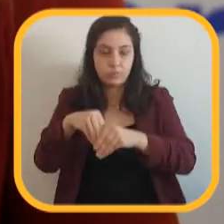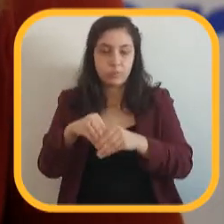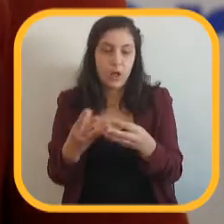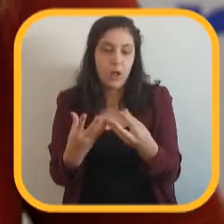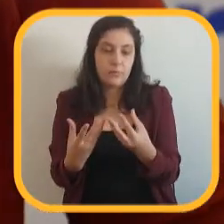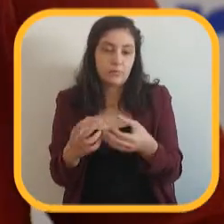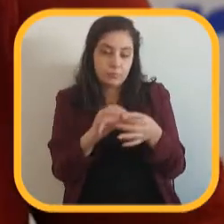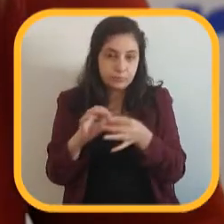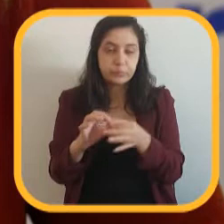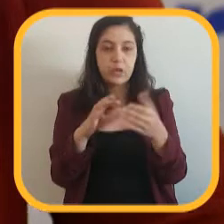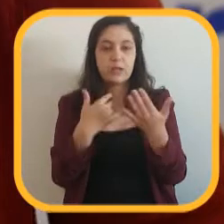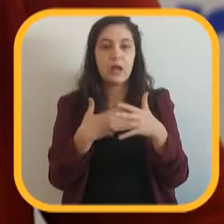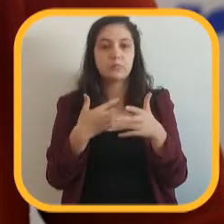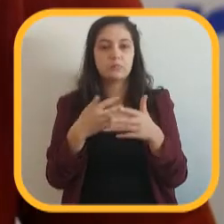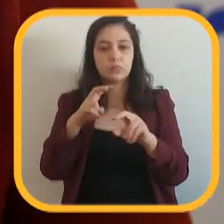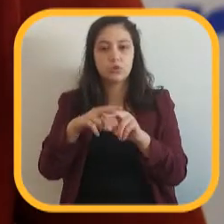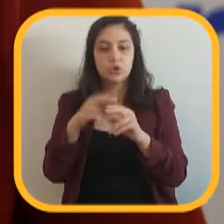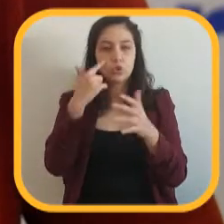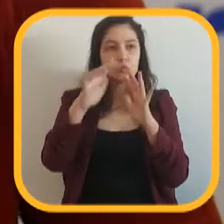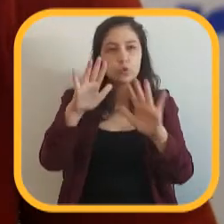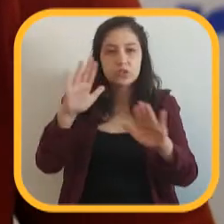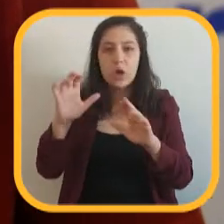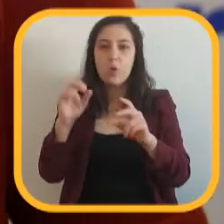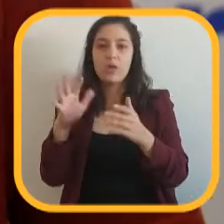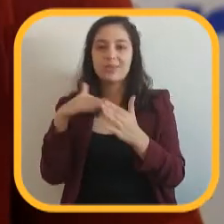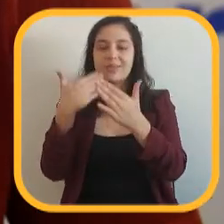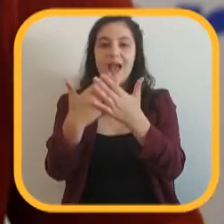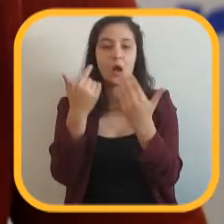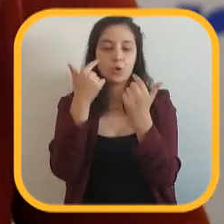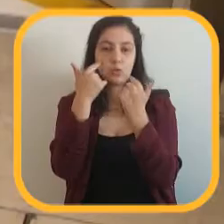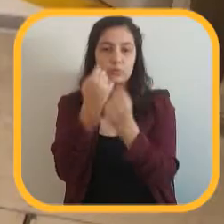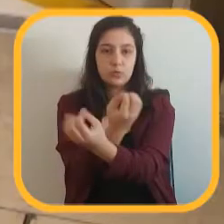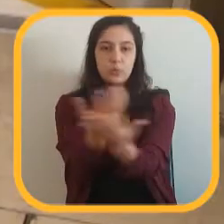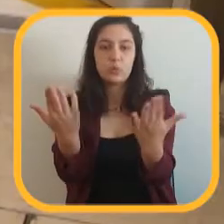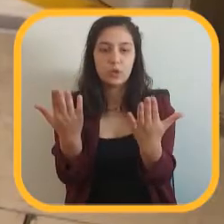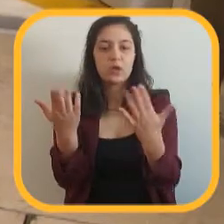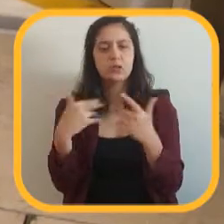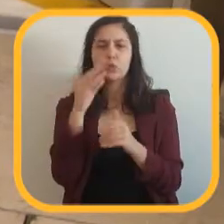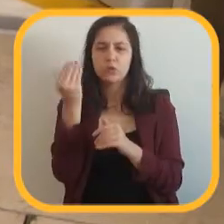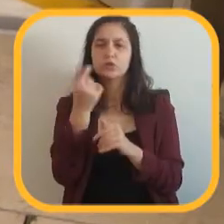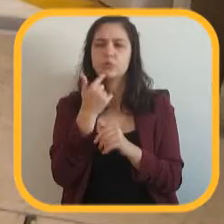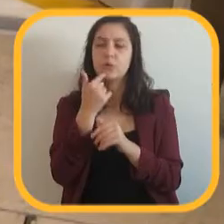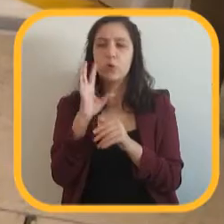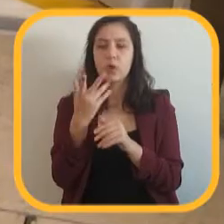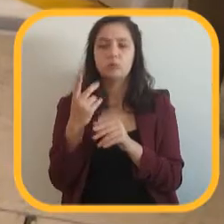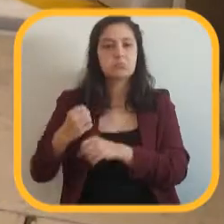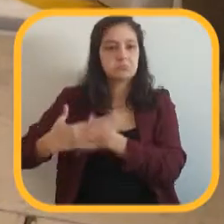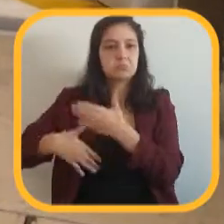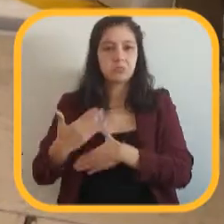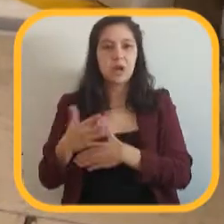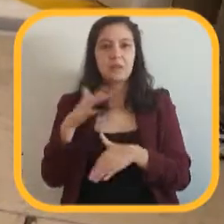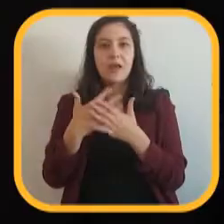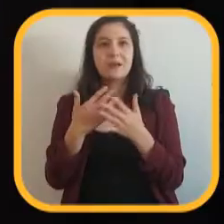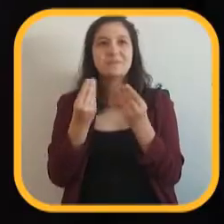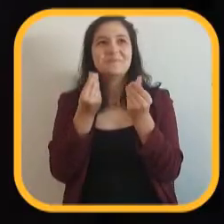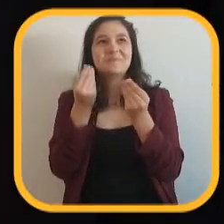portanto, mesmo como parte de exposição ou como parte da transmissão do conhecimento, e acho que os alunos percebem que quando o fazemos,